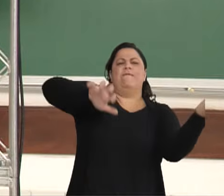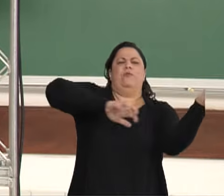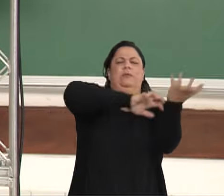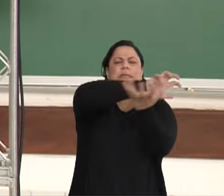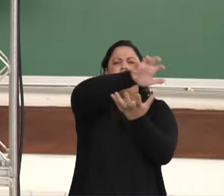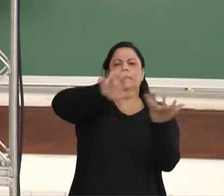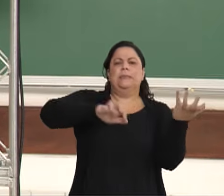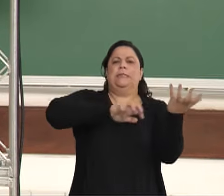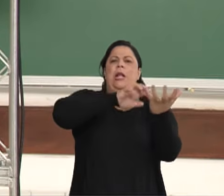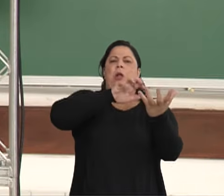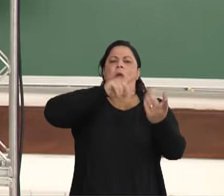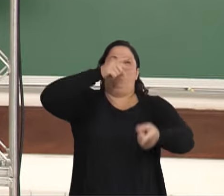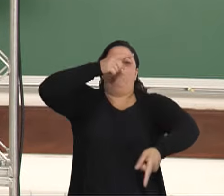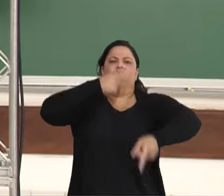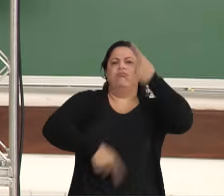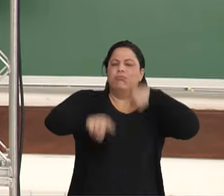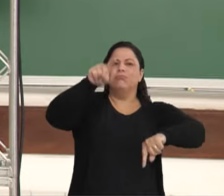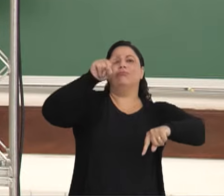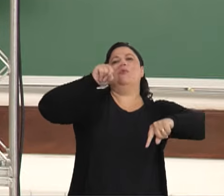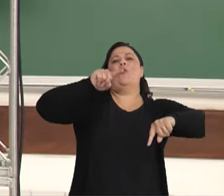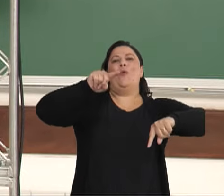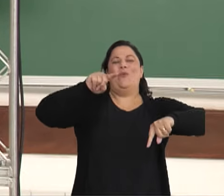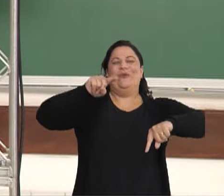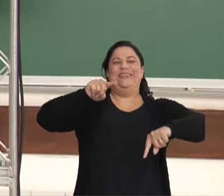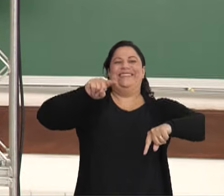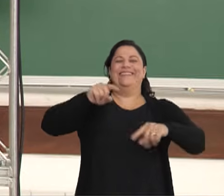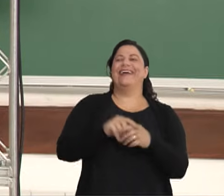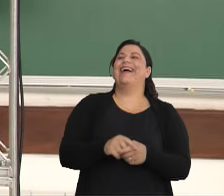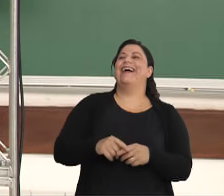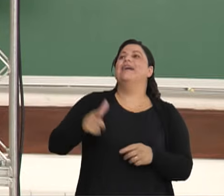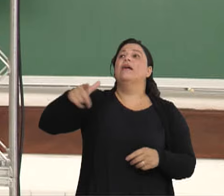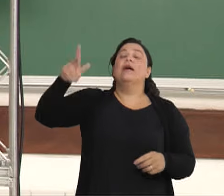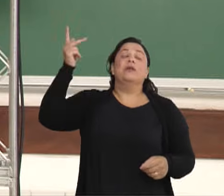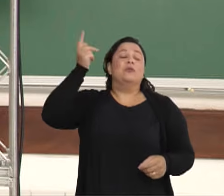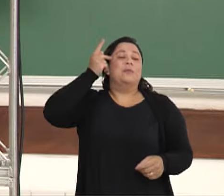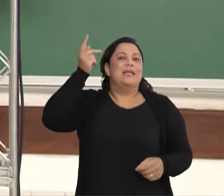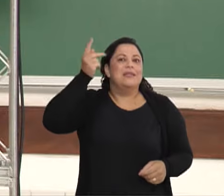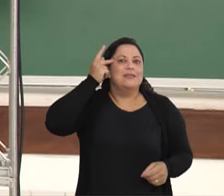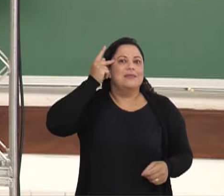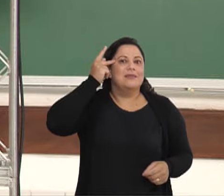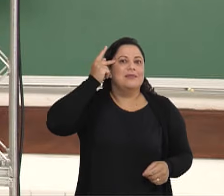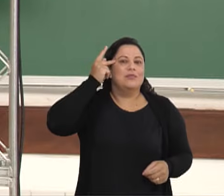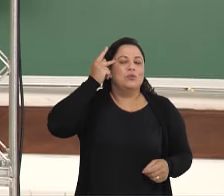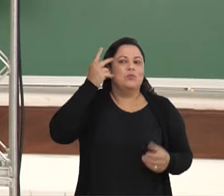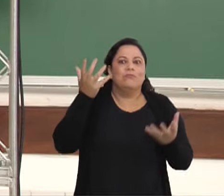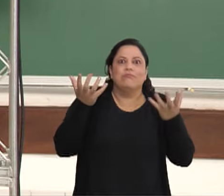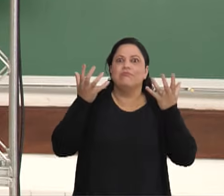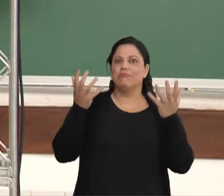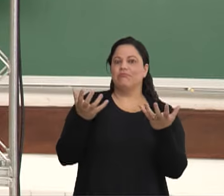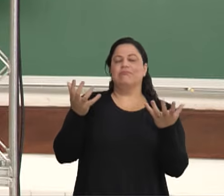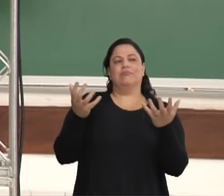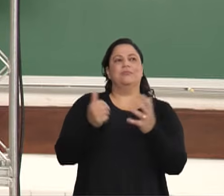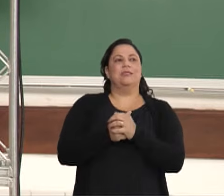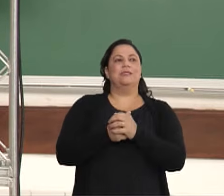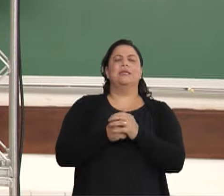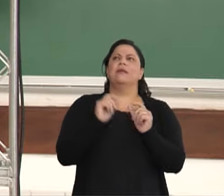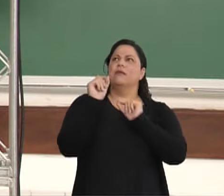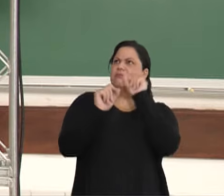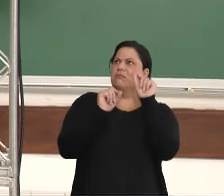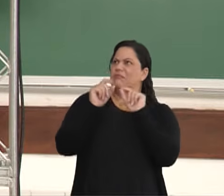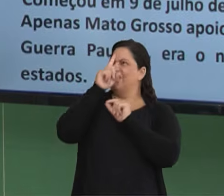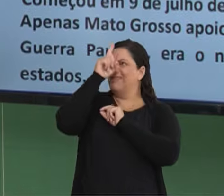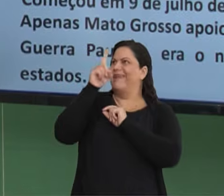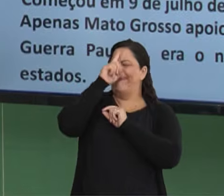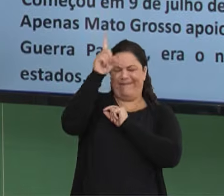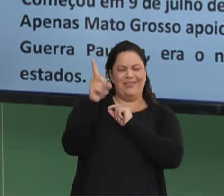Constitucionalista. O resto do Brasil chama de Guerra Paulista. São Paulo quis fazer uma guerra. Repara que a ideia dos nomes aí